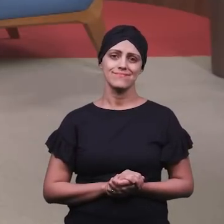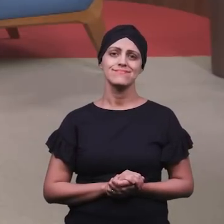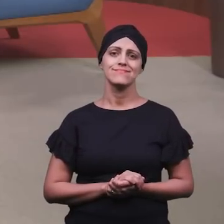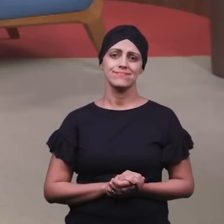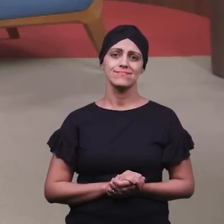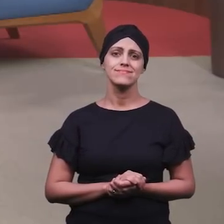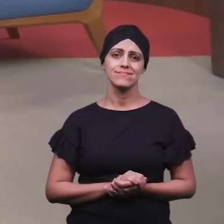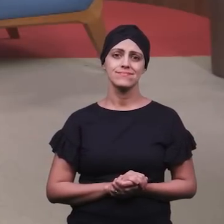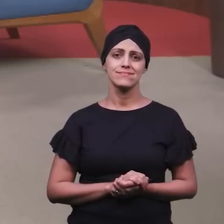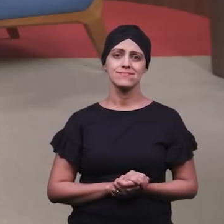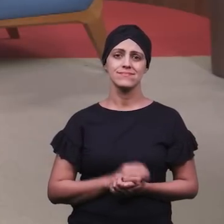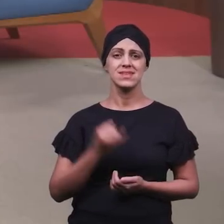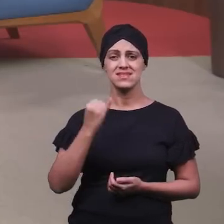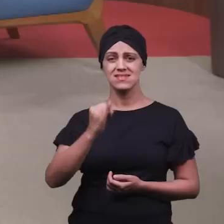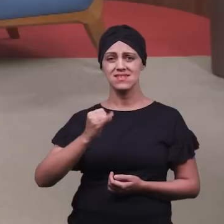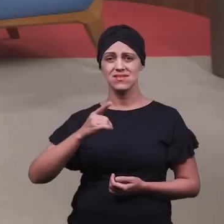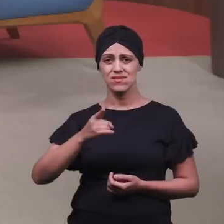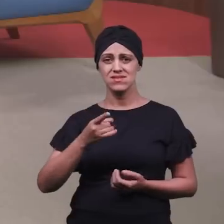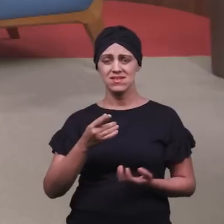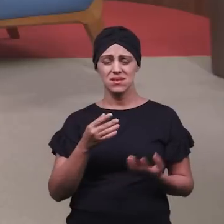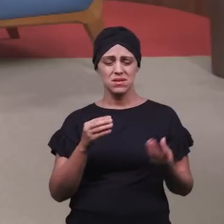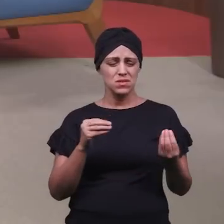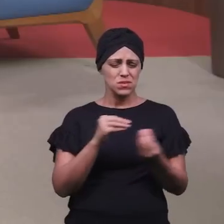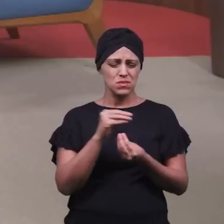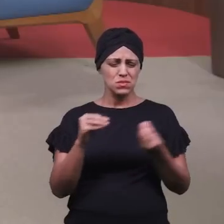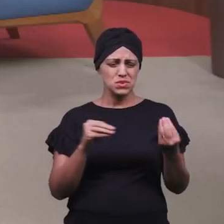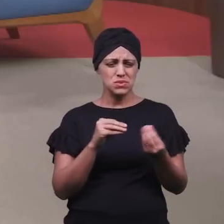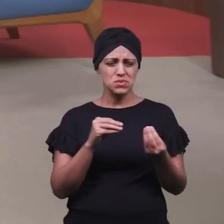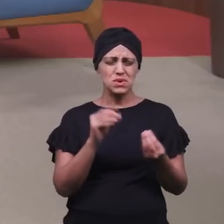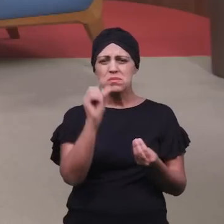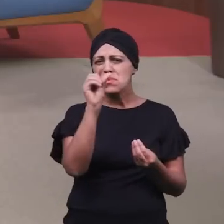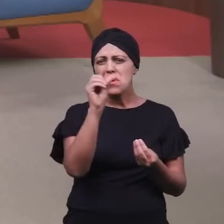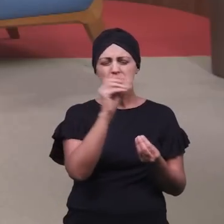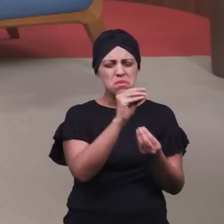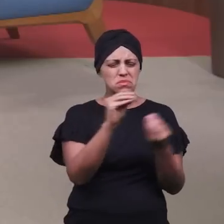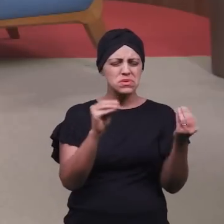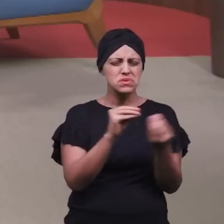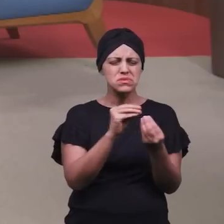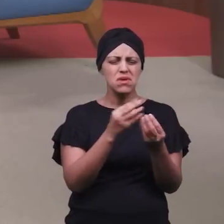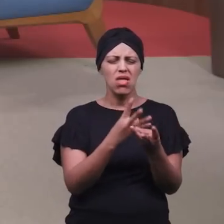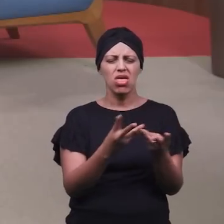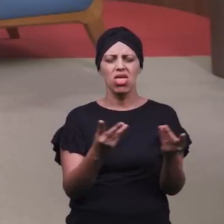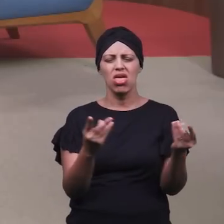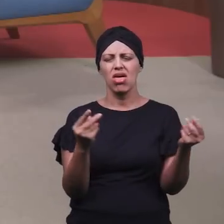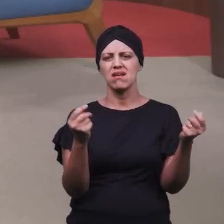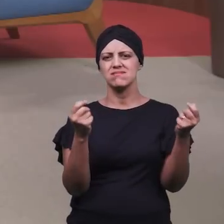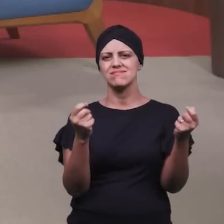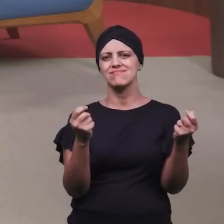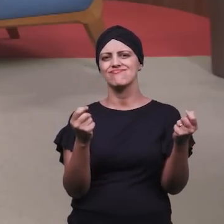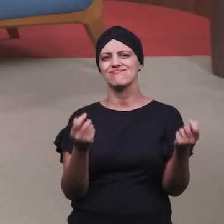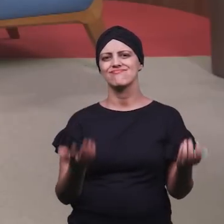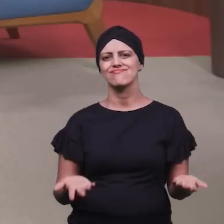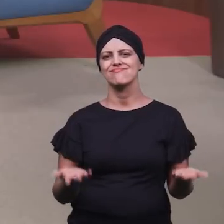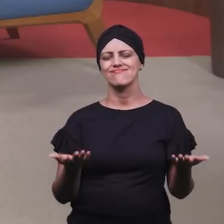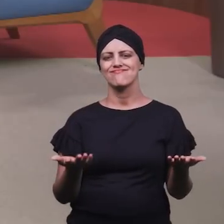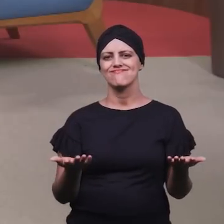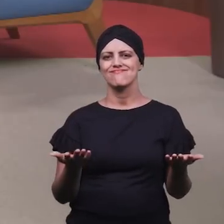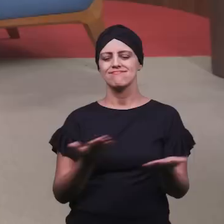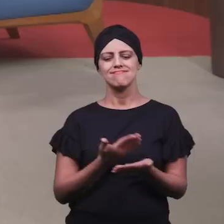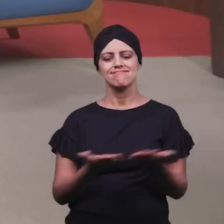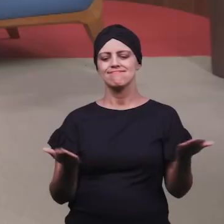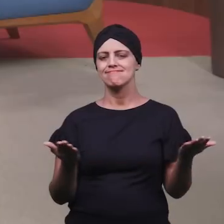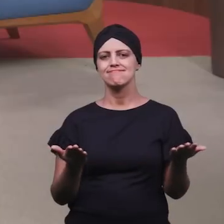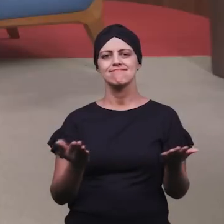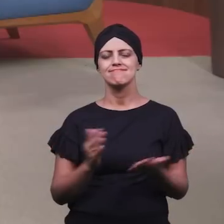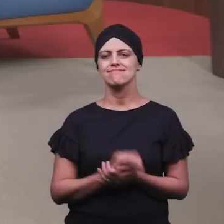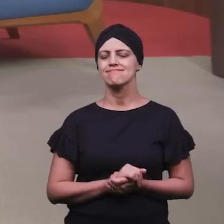em algum lugar e ela sofreu ali uma contaminação pequena, mas ela já perdeu, ela já foi levedada. E quando ela